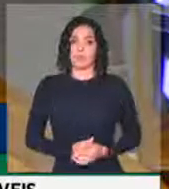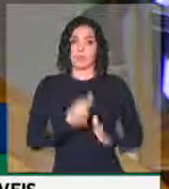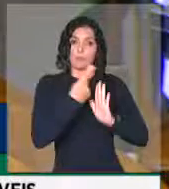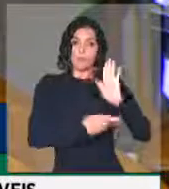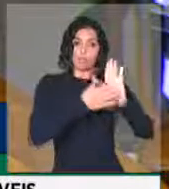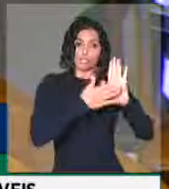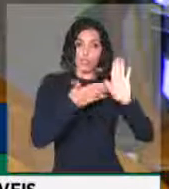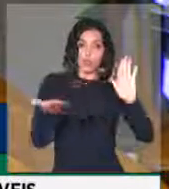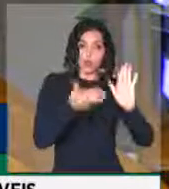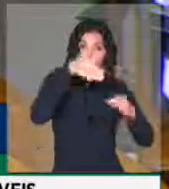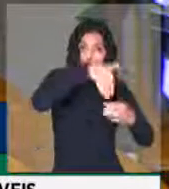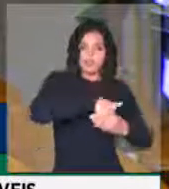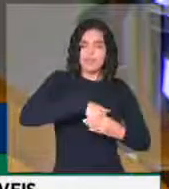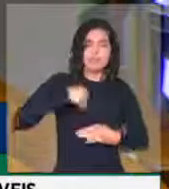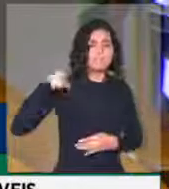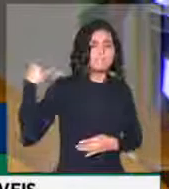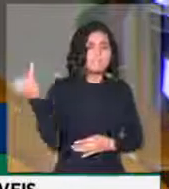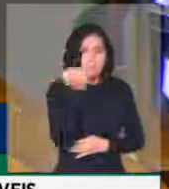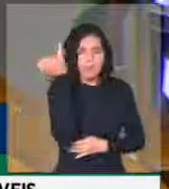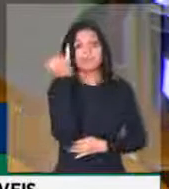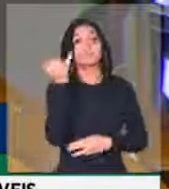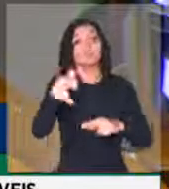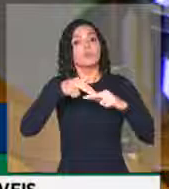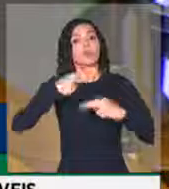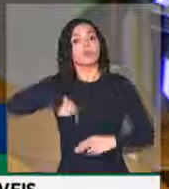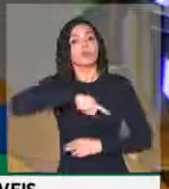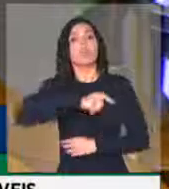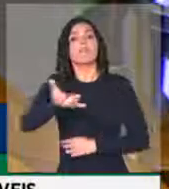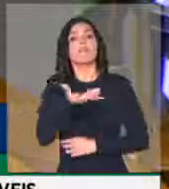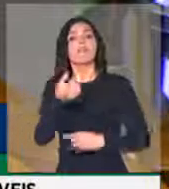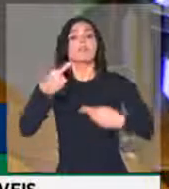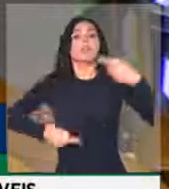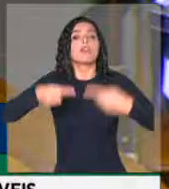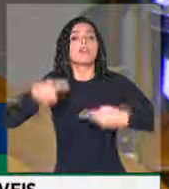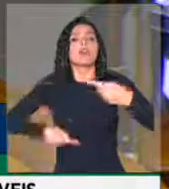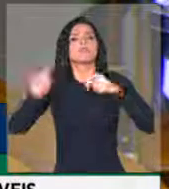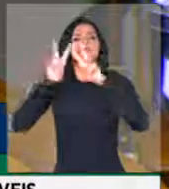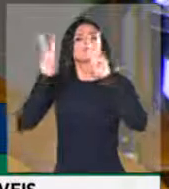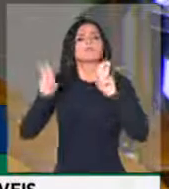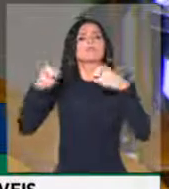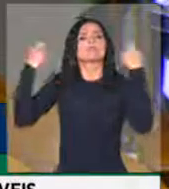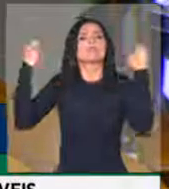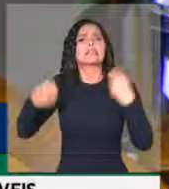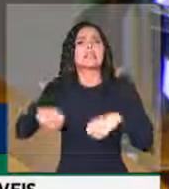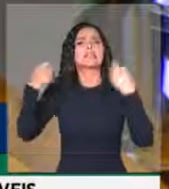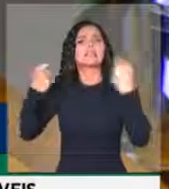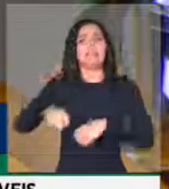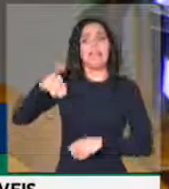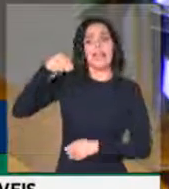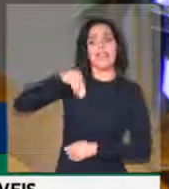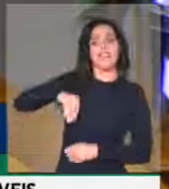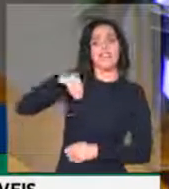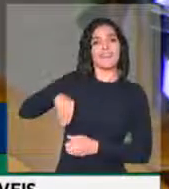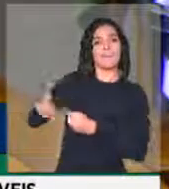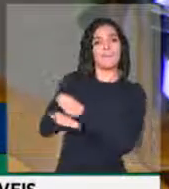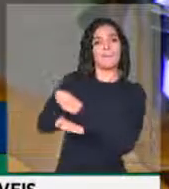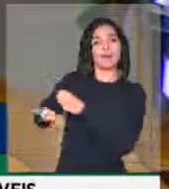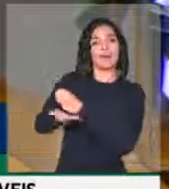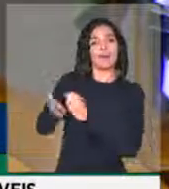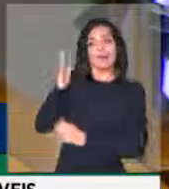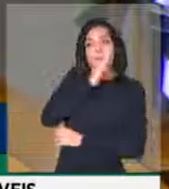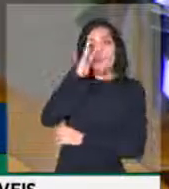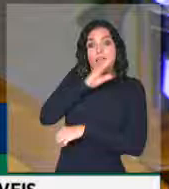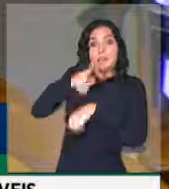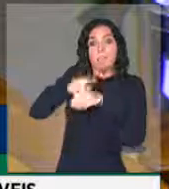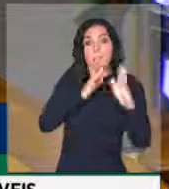votado hoje, e nós queremos sim fazer o debate sobre a necessidade de uma renda básica emergencial